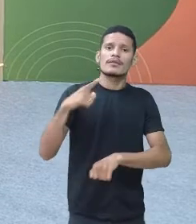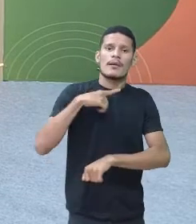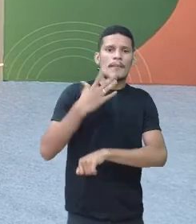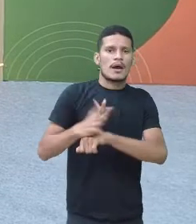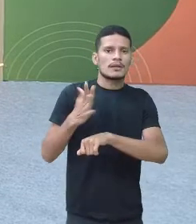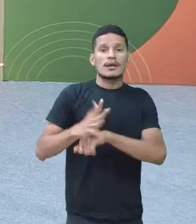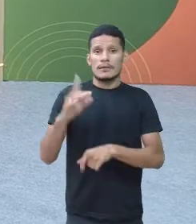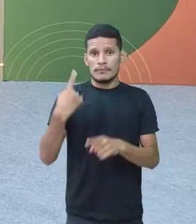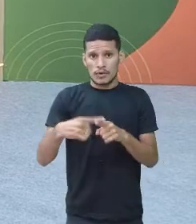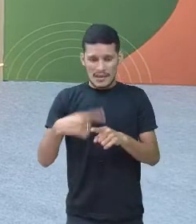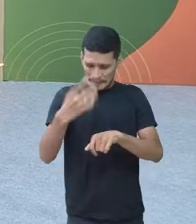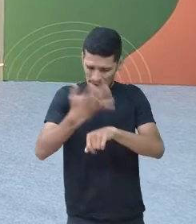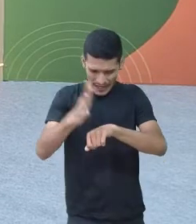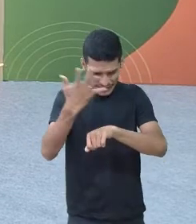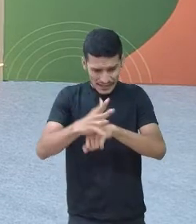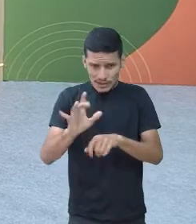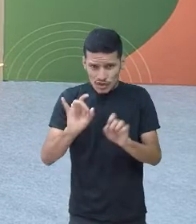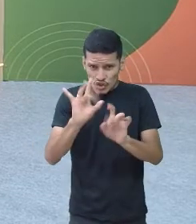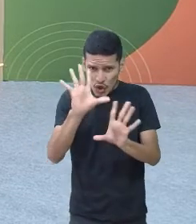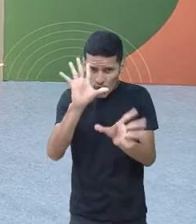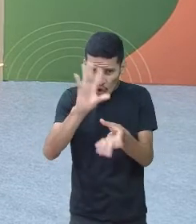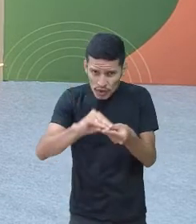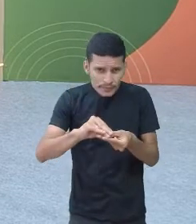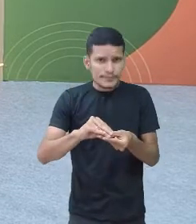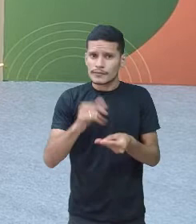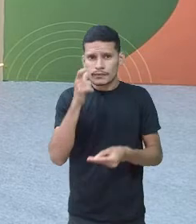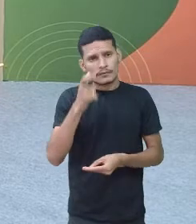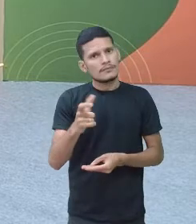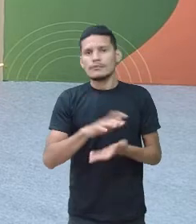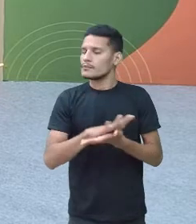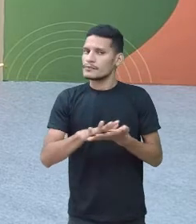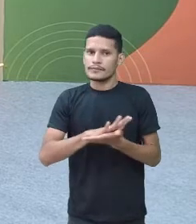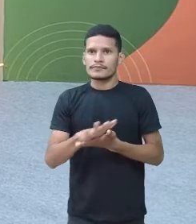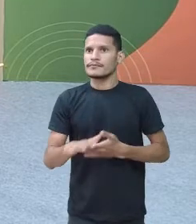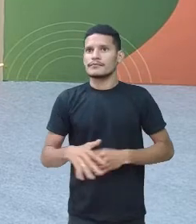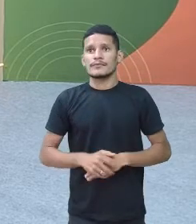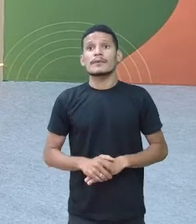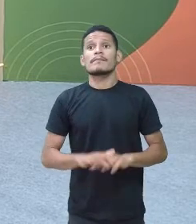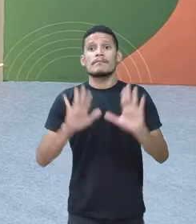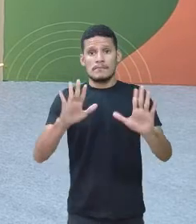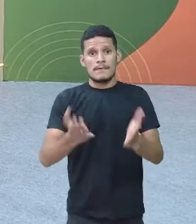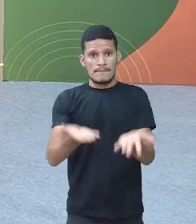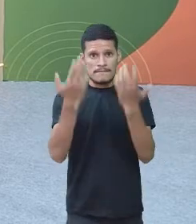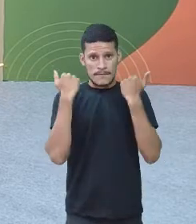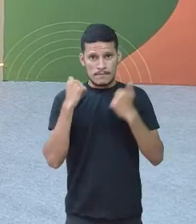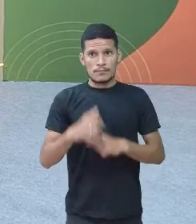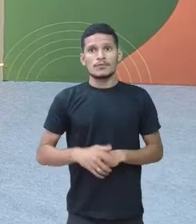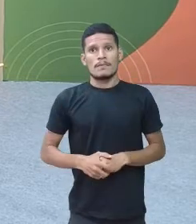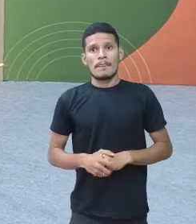a prática pela prática, né, também não é tão interessante. E aí, vamos embora.